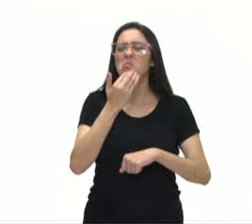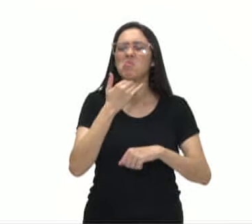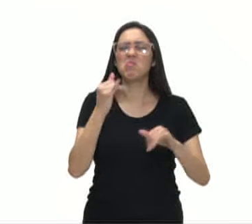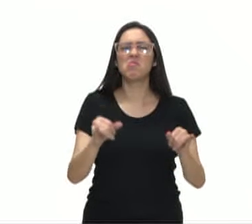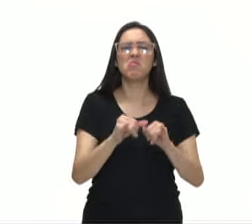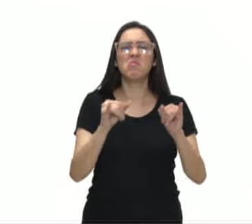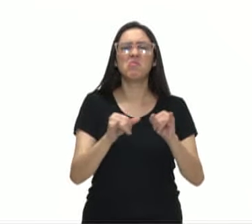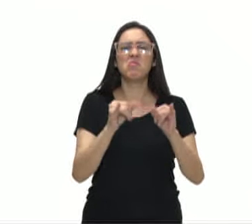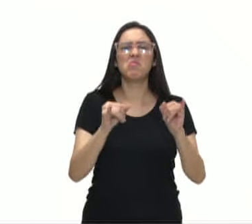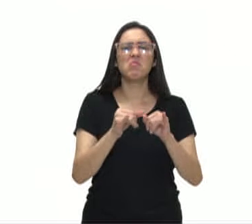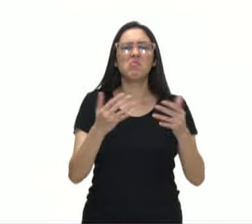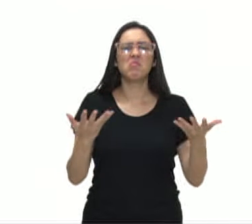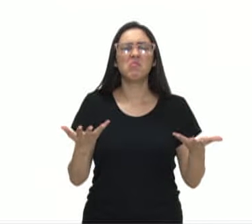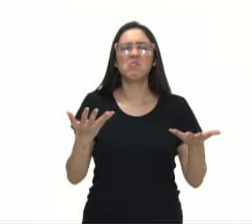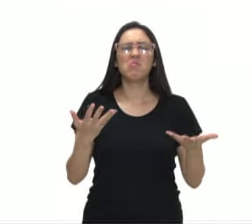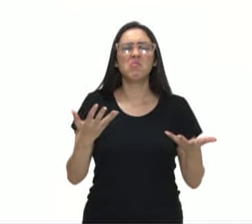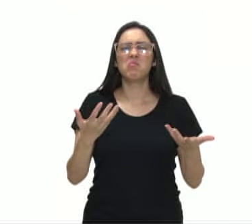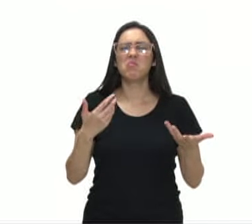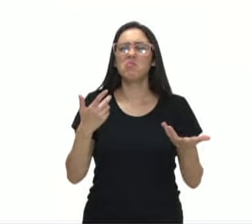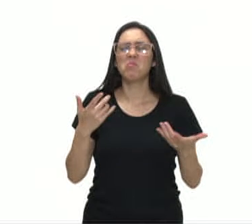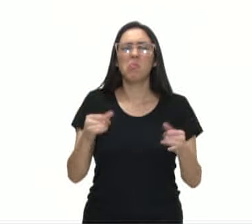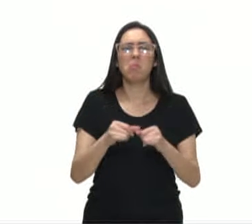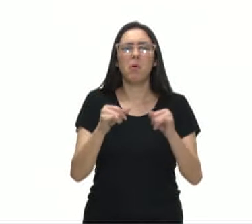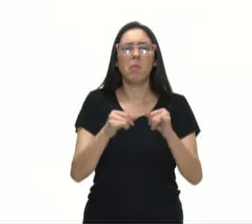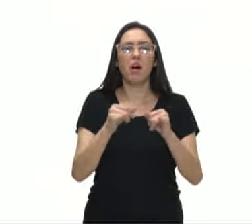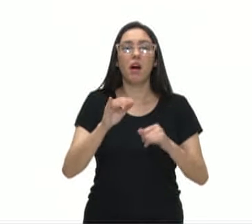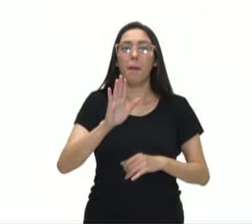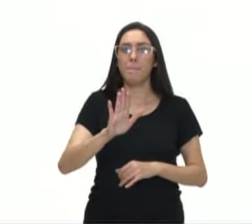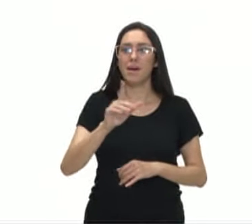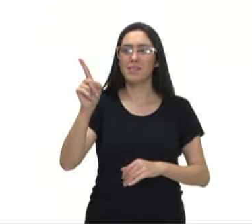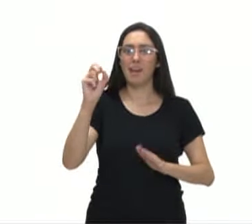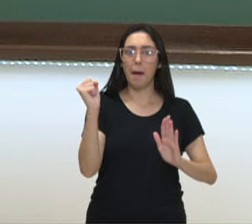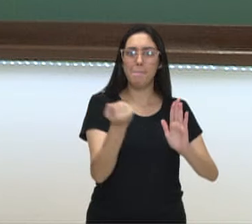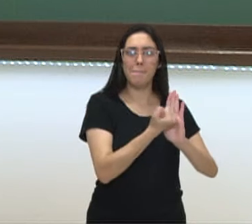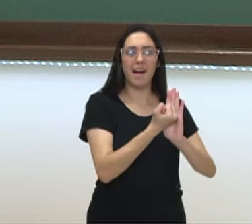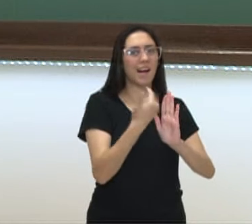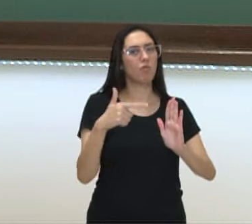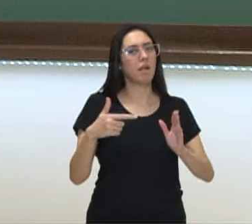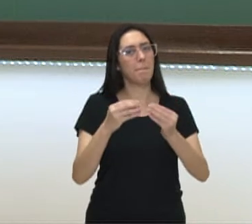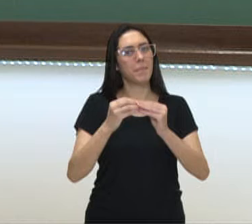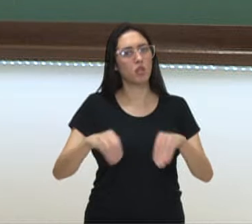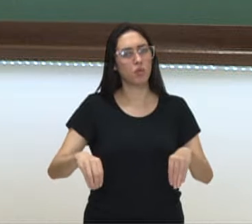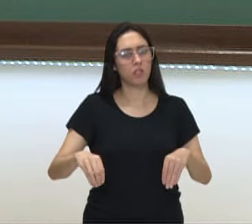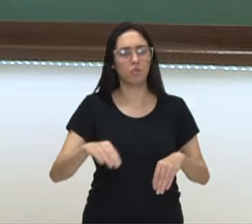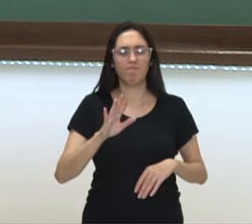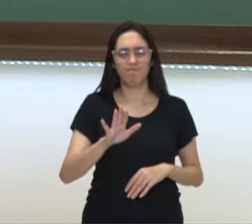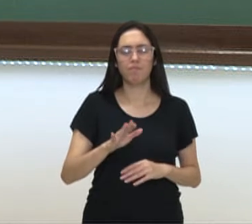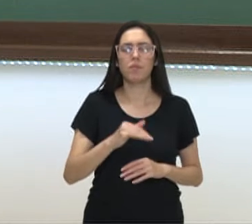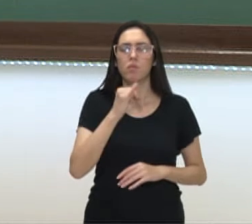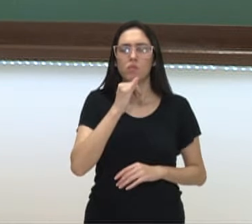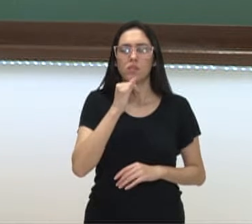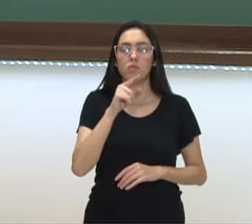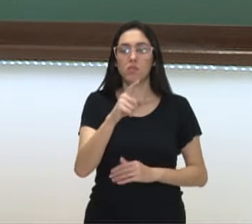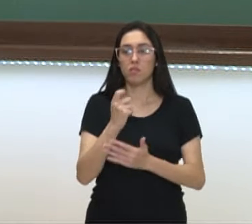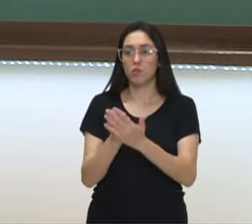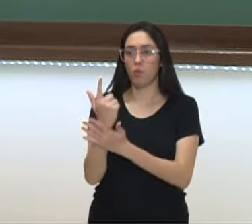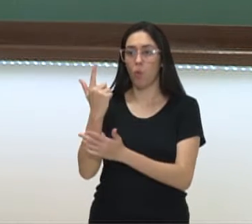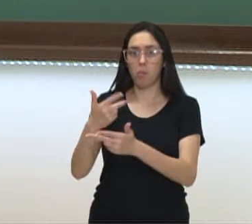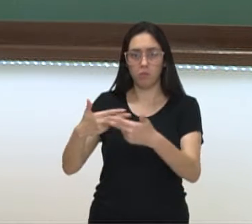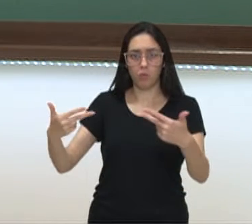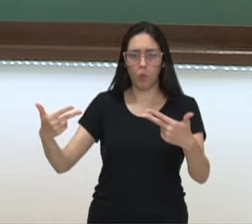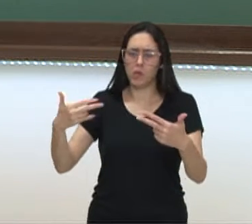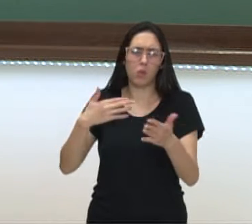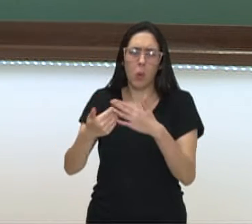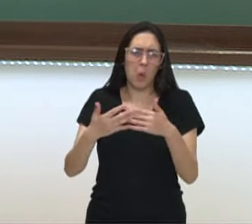forma proposital, mas sem comprometer a imagem da marca. Então, quando você adquire um produto, seja ele qual